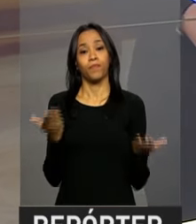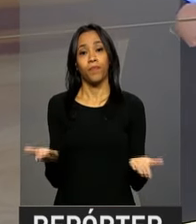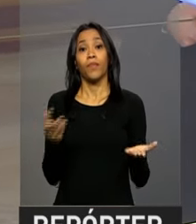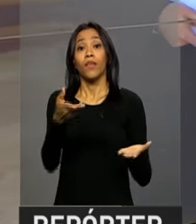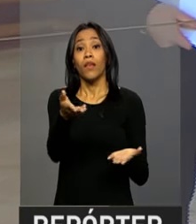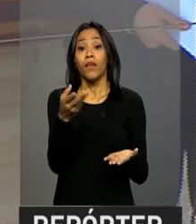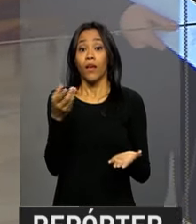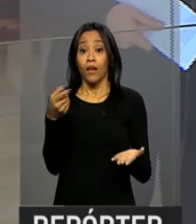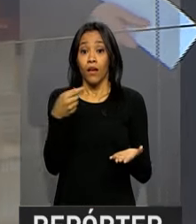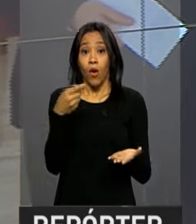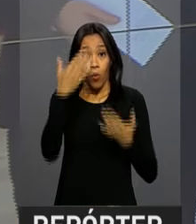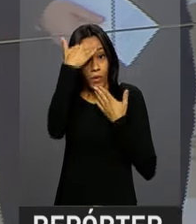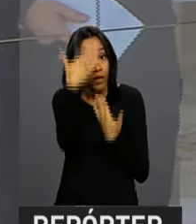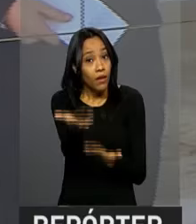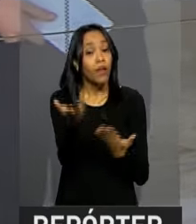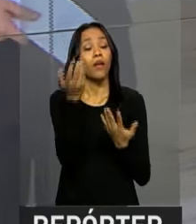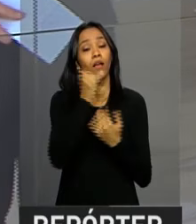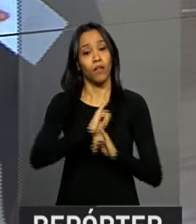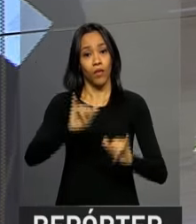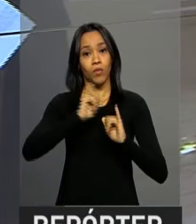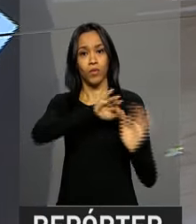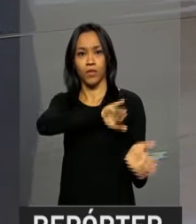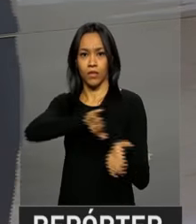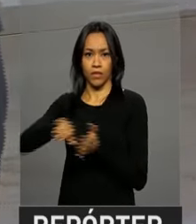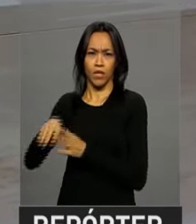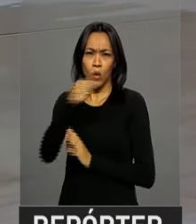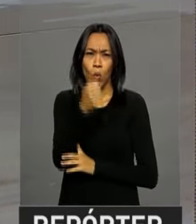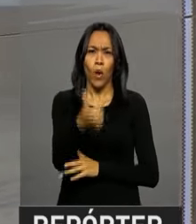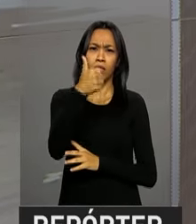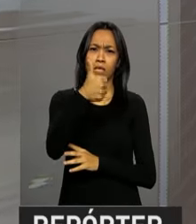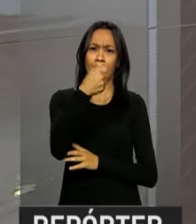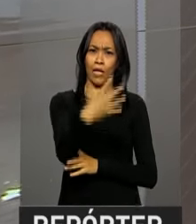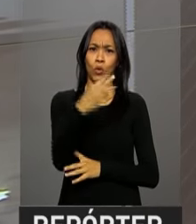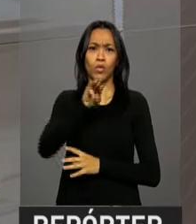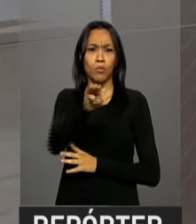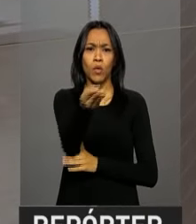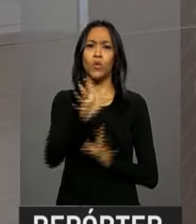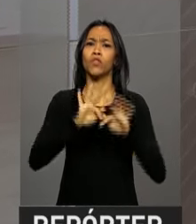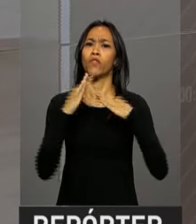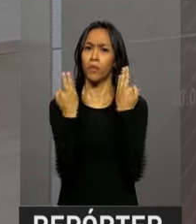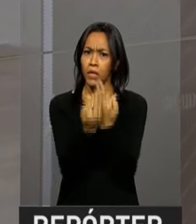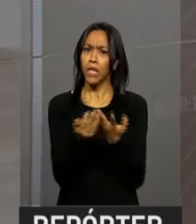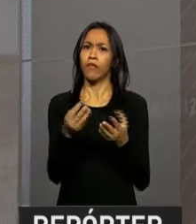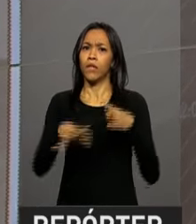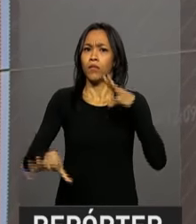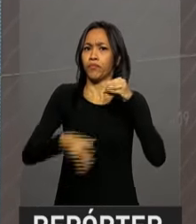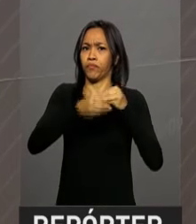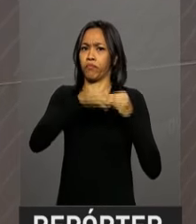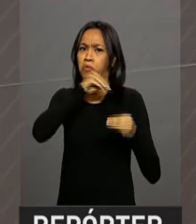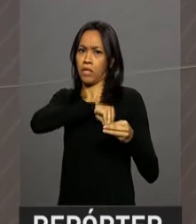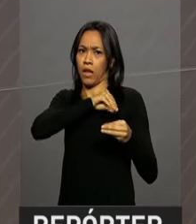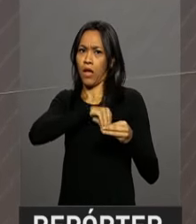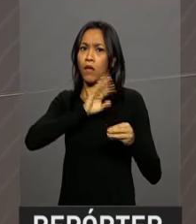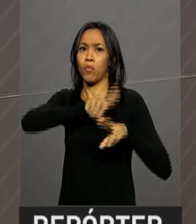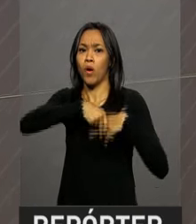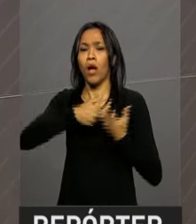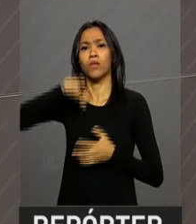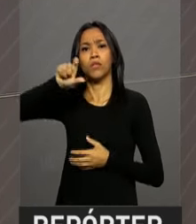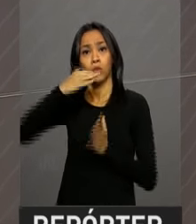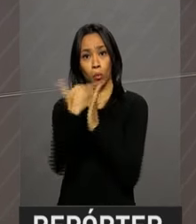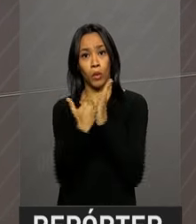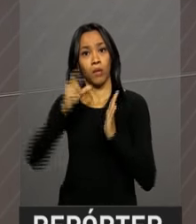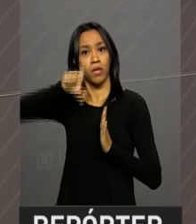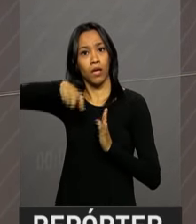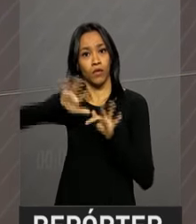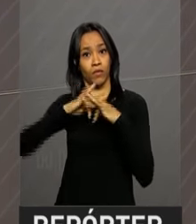Palácio do Planalto Obrigado João quase 14 milhões de famílias vão ter a renda complementada pelo programa Bolsa Família nesse mês